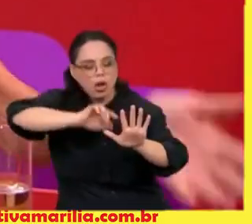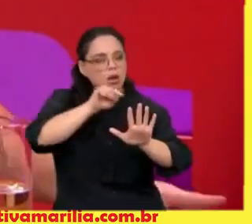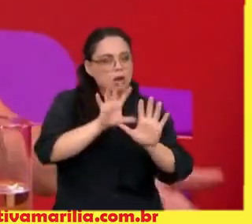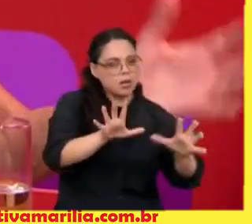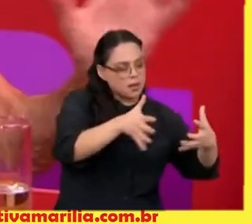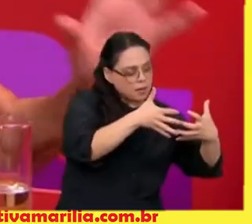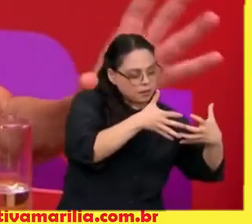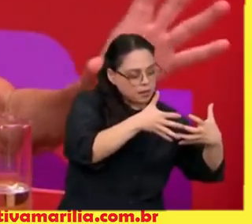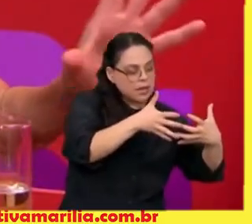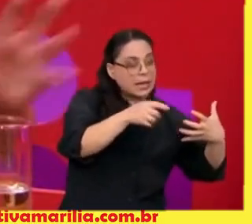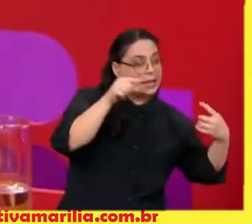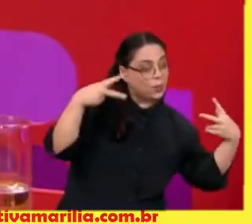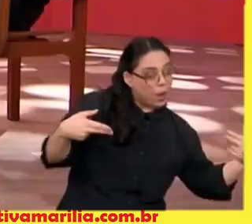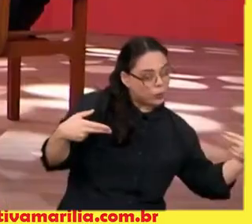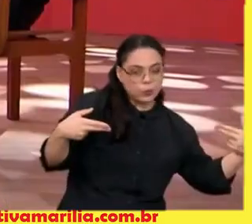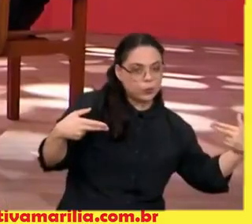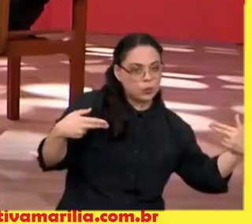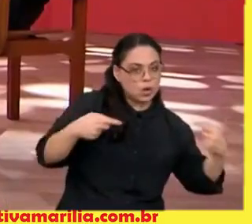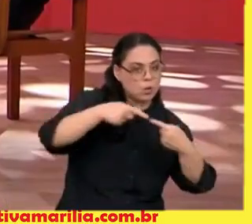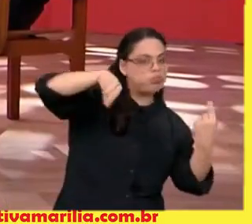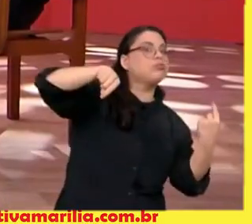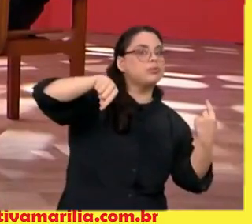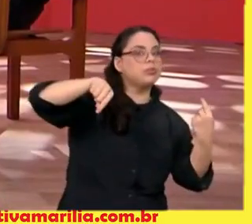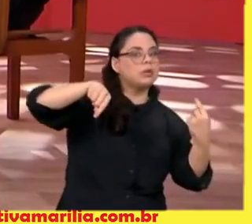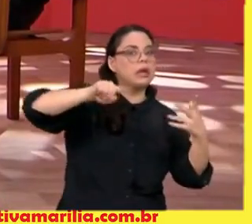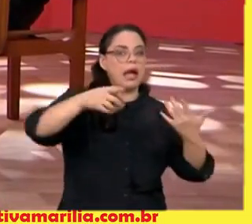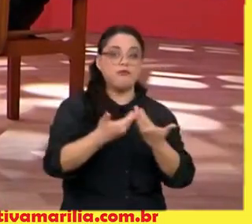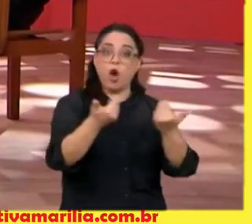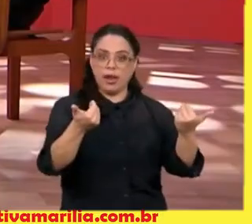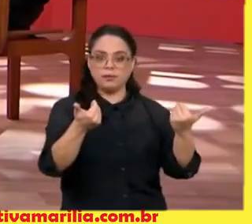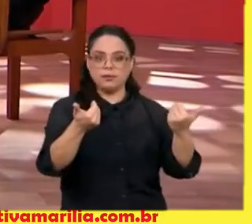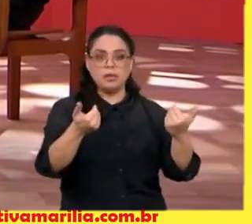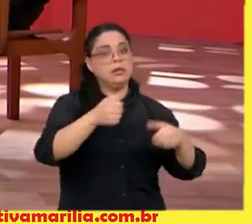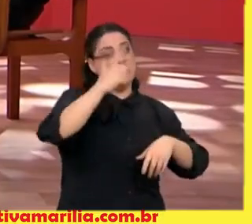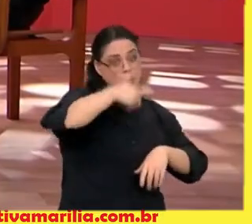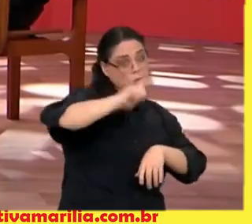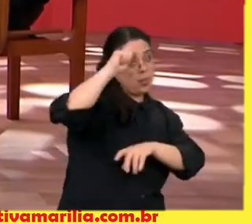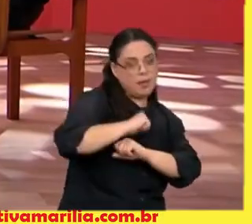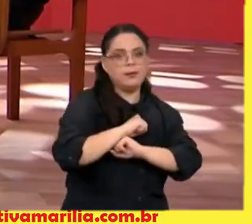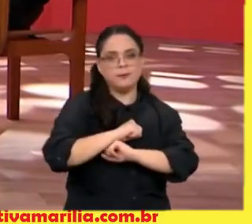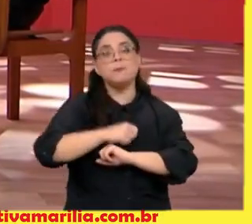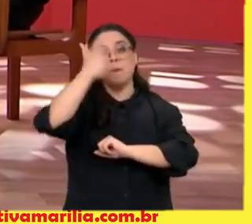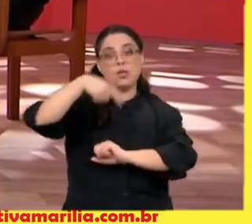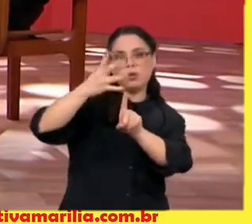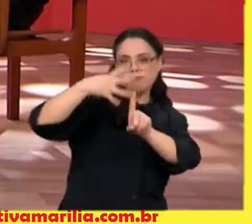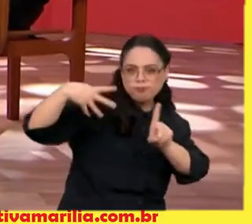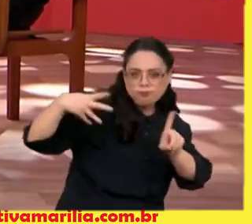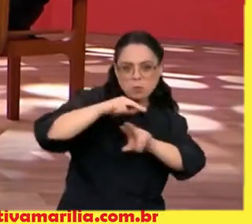motivo, os gays, eu peguei esses dois grupos, né? Então, até aí, isso é muito precioso, que essas pessoas possam se